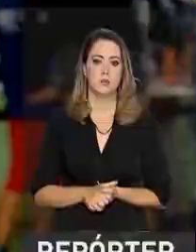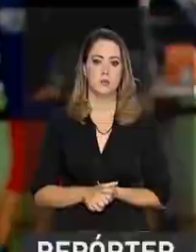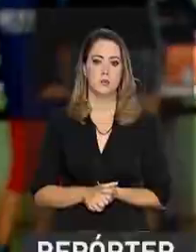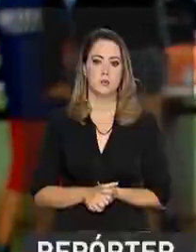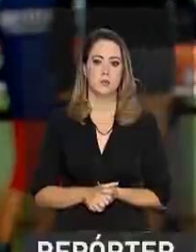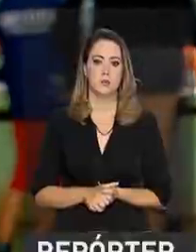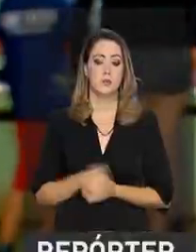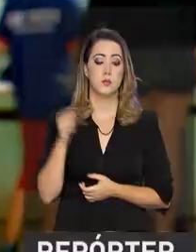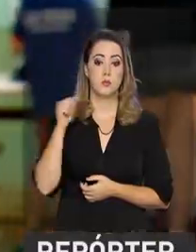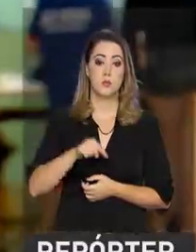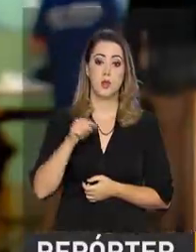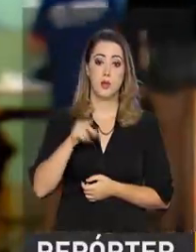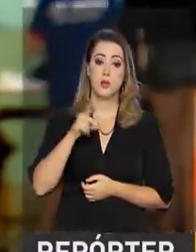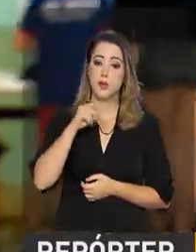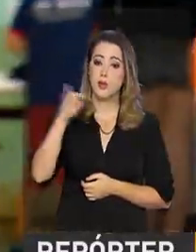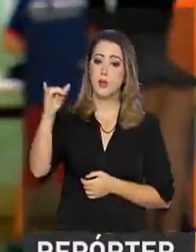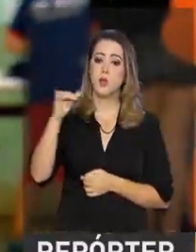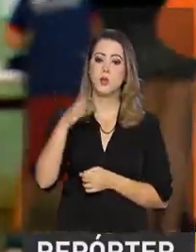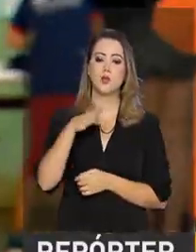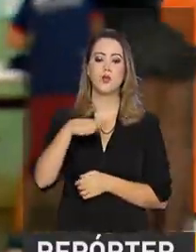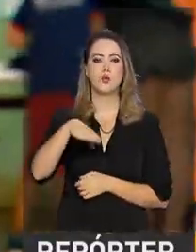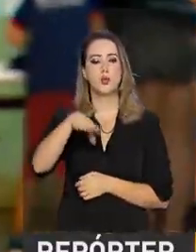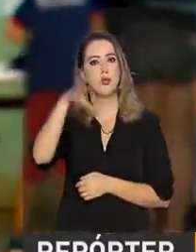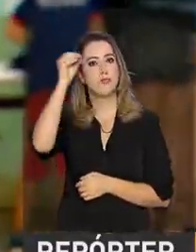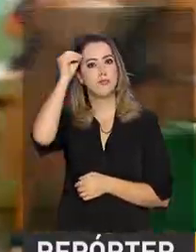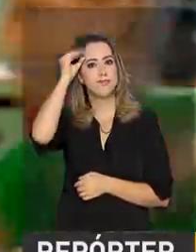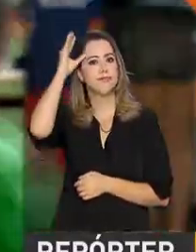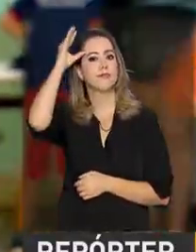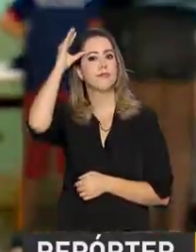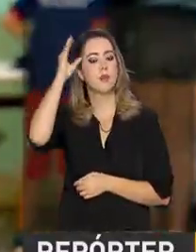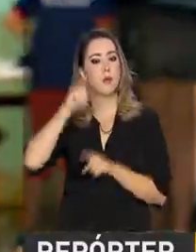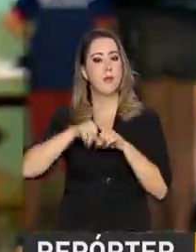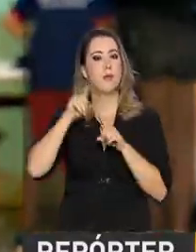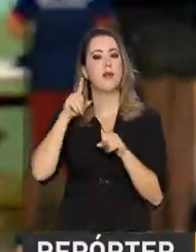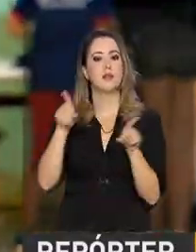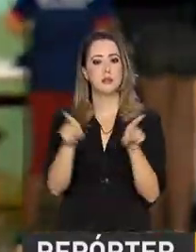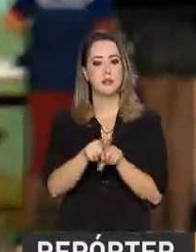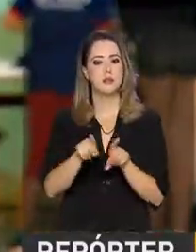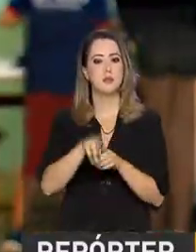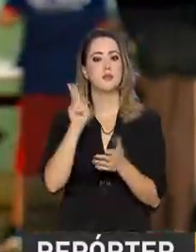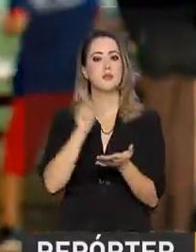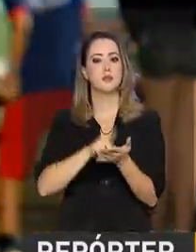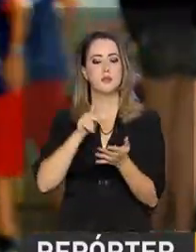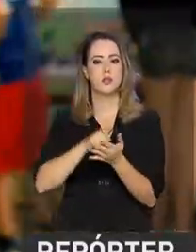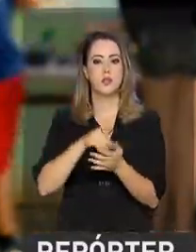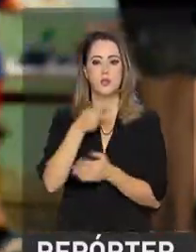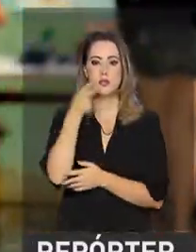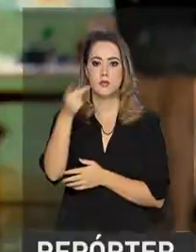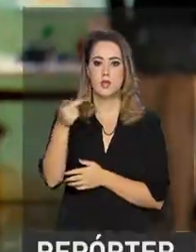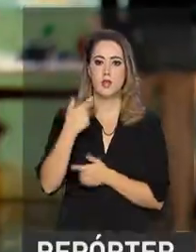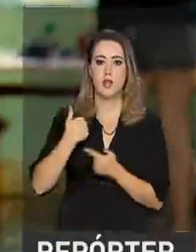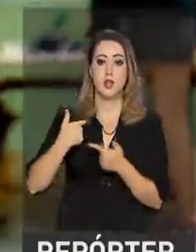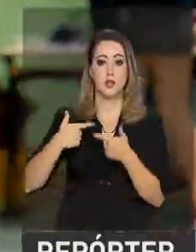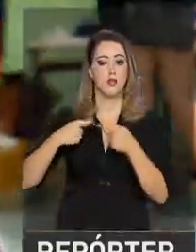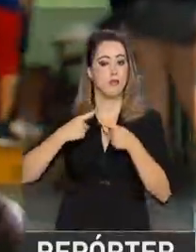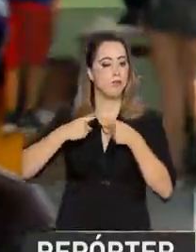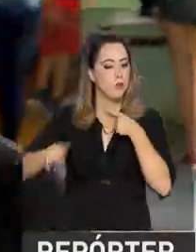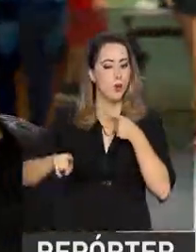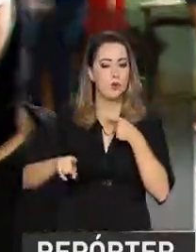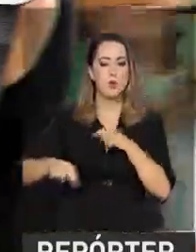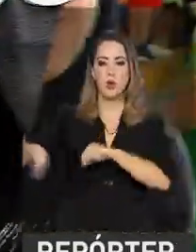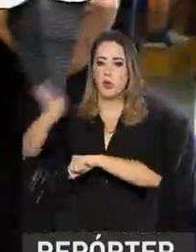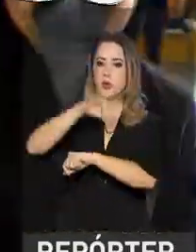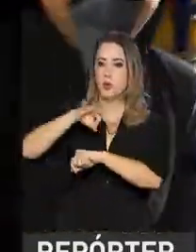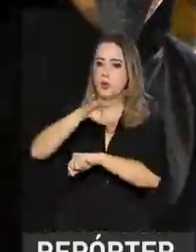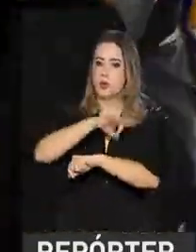aqui o dia foi de conscientização mas acima de tudo uma verdadeira declaração de guerra de um lado o